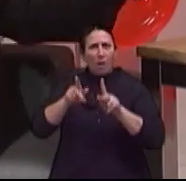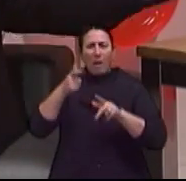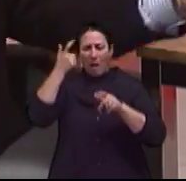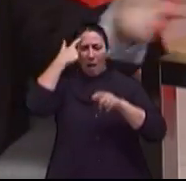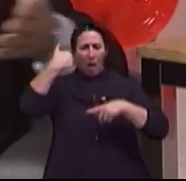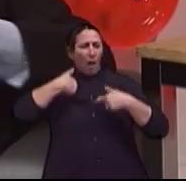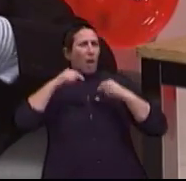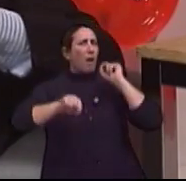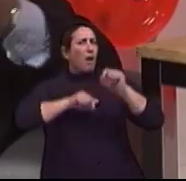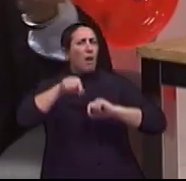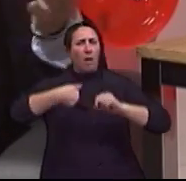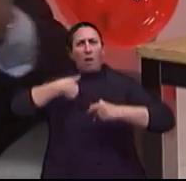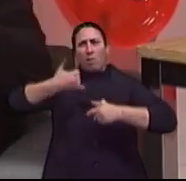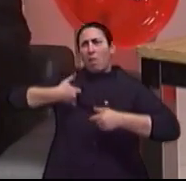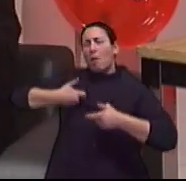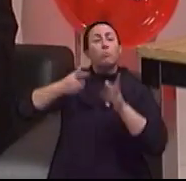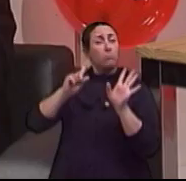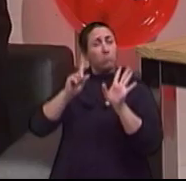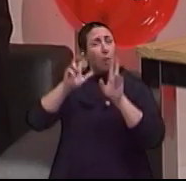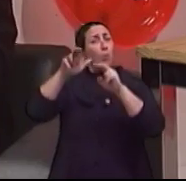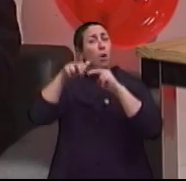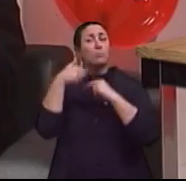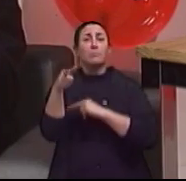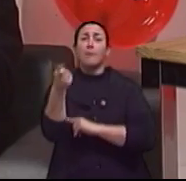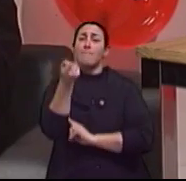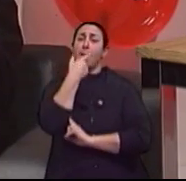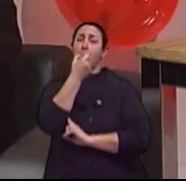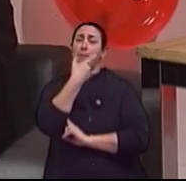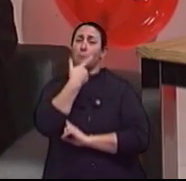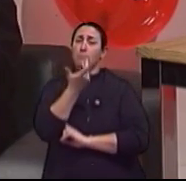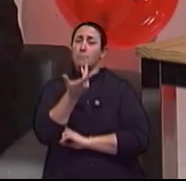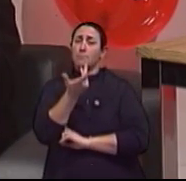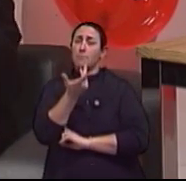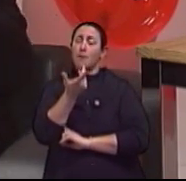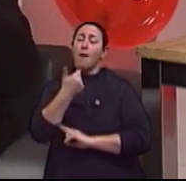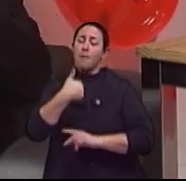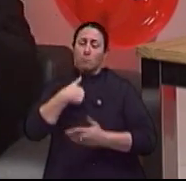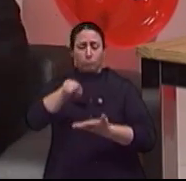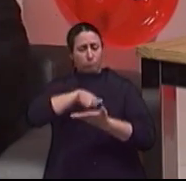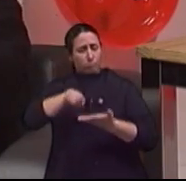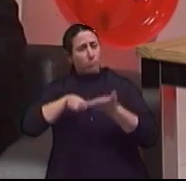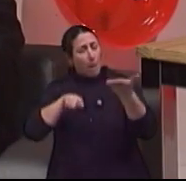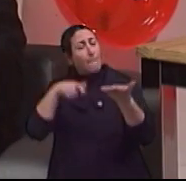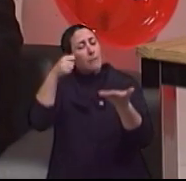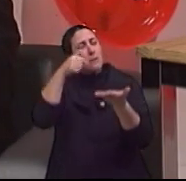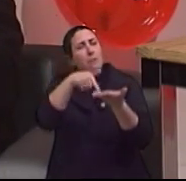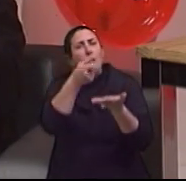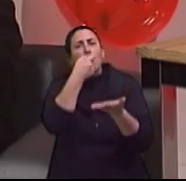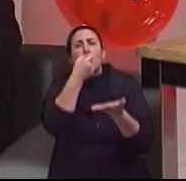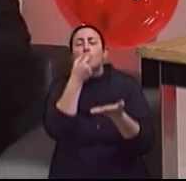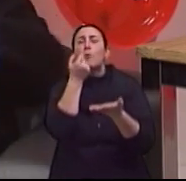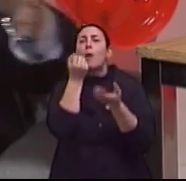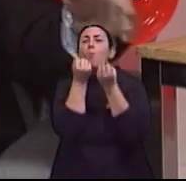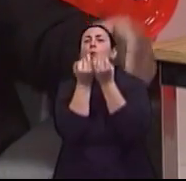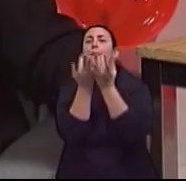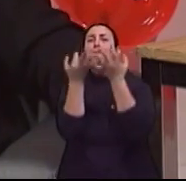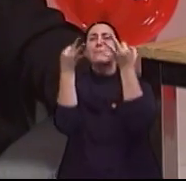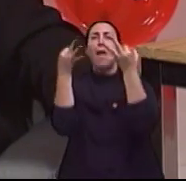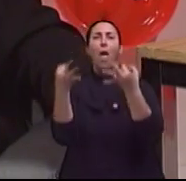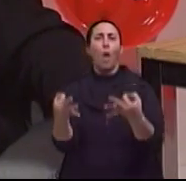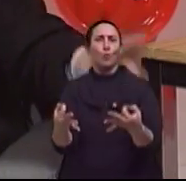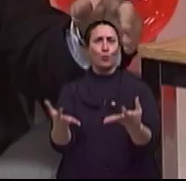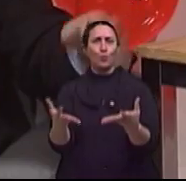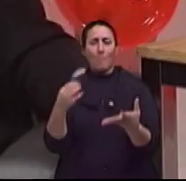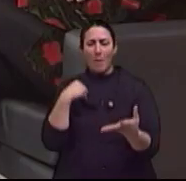guaranha vai na D Isabel ebis ol o tratamento é assim finasteride um milig seja quanto for tanto por dia e tal aí um